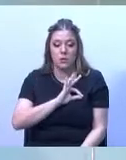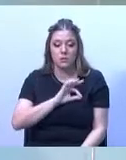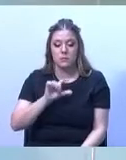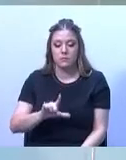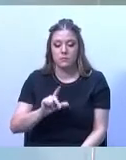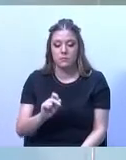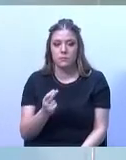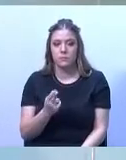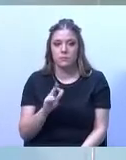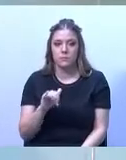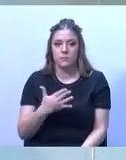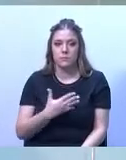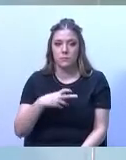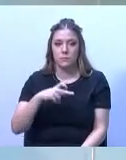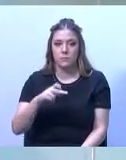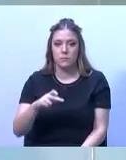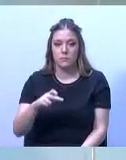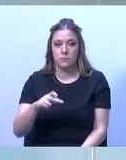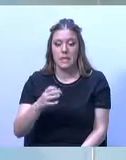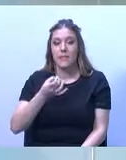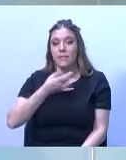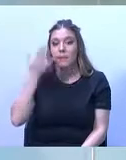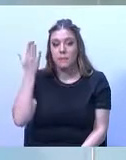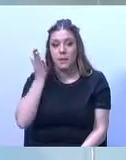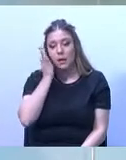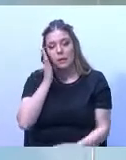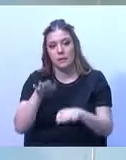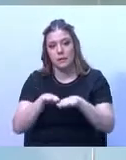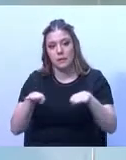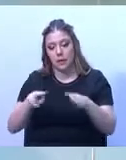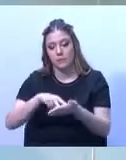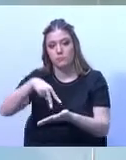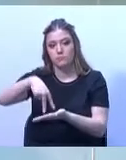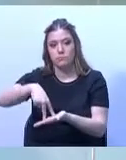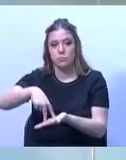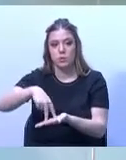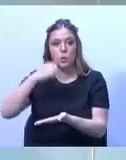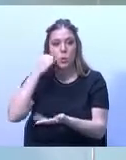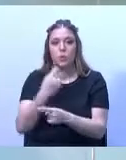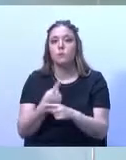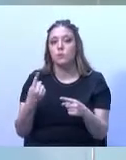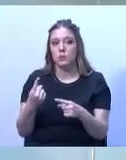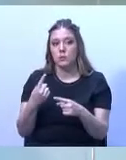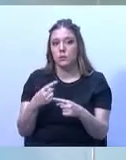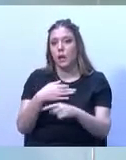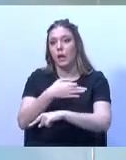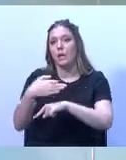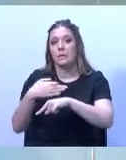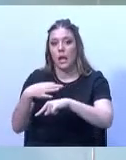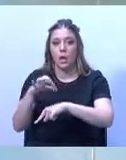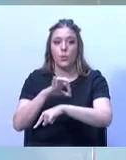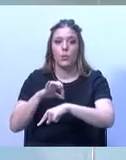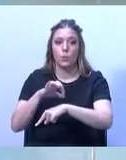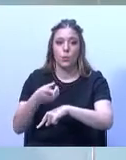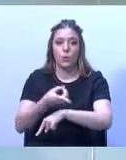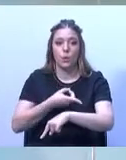referiu, de doer de manhã ao sair da cama. estivemos 7, 8, 9, não interessa, horas com o